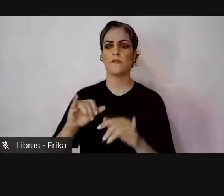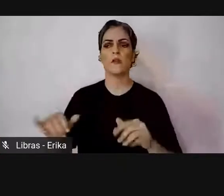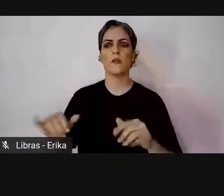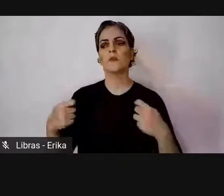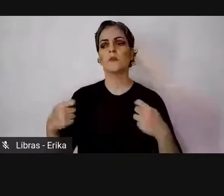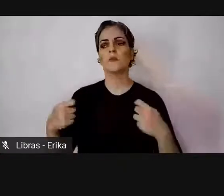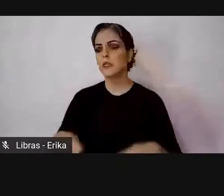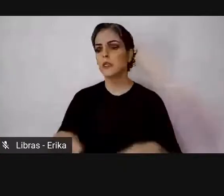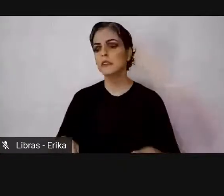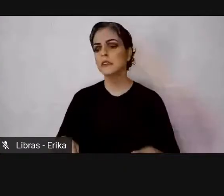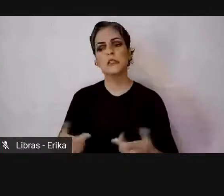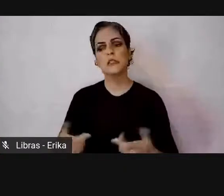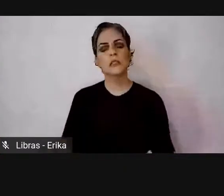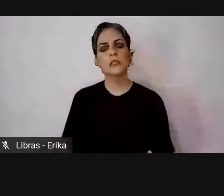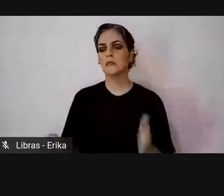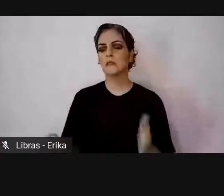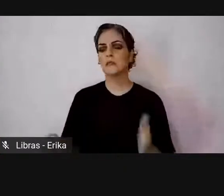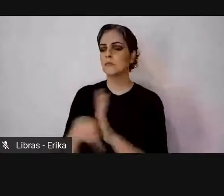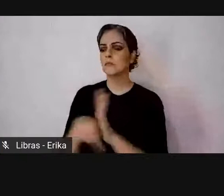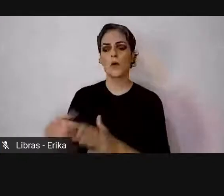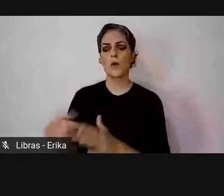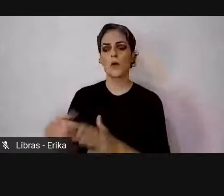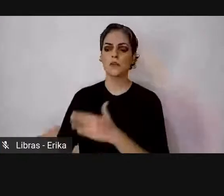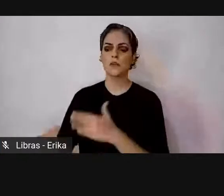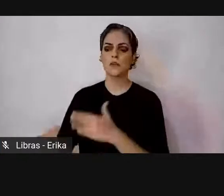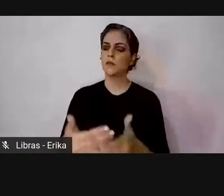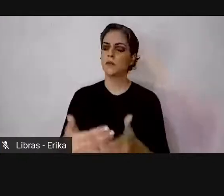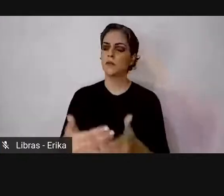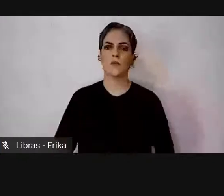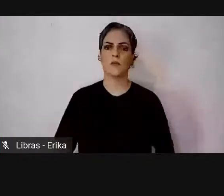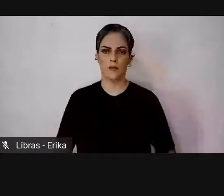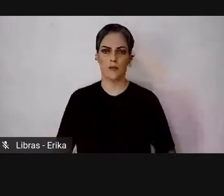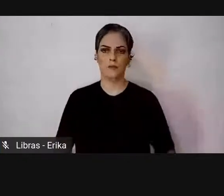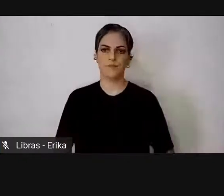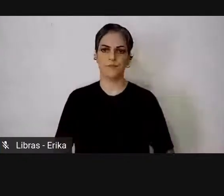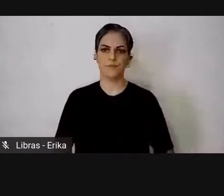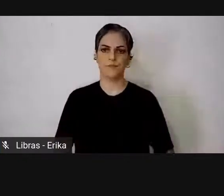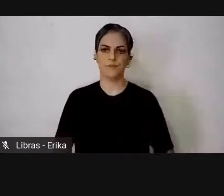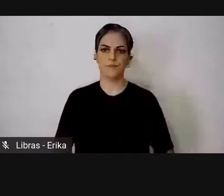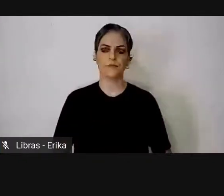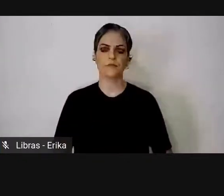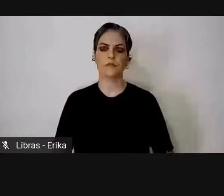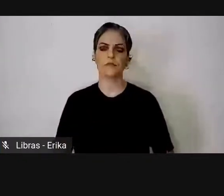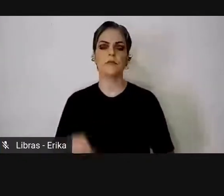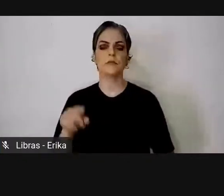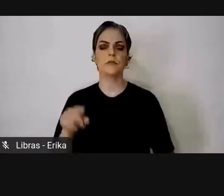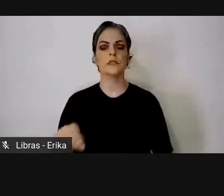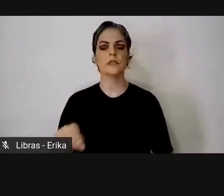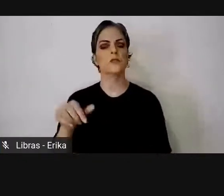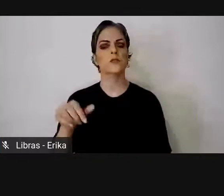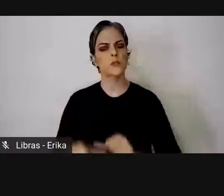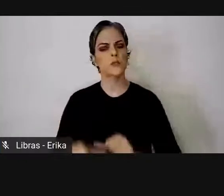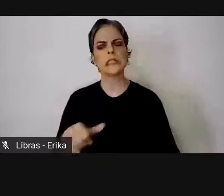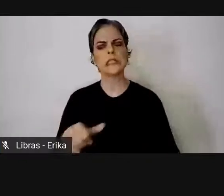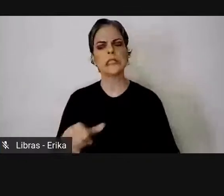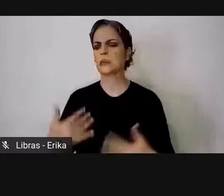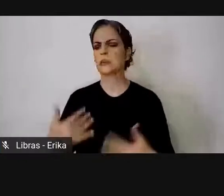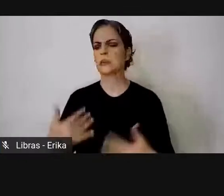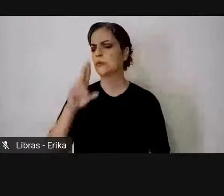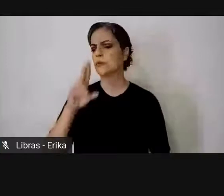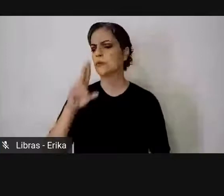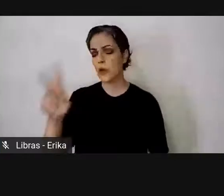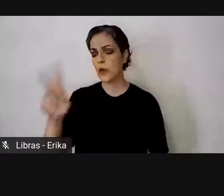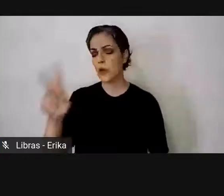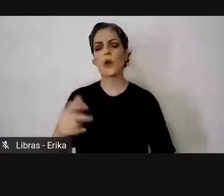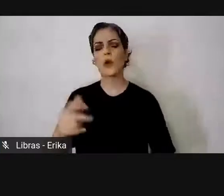uma mudança forte na área profissional. Trouxemos pessoas da área de comissões, né,